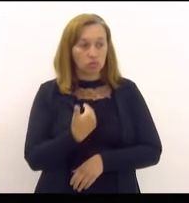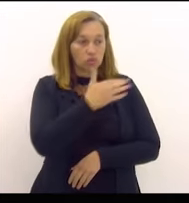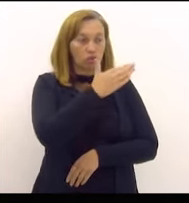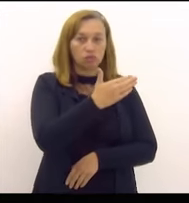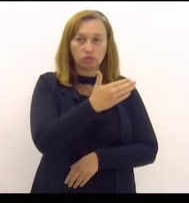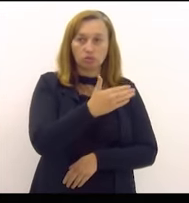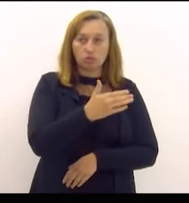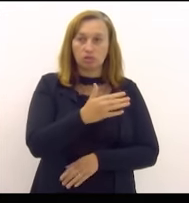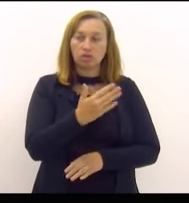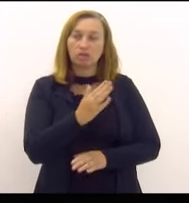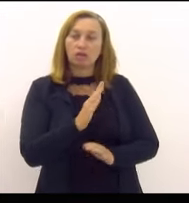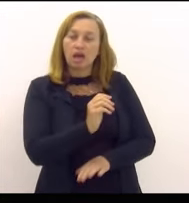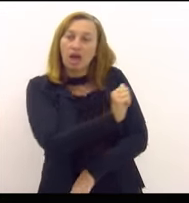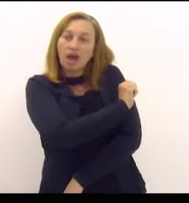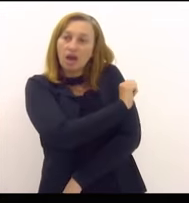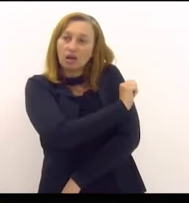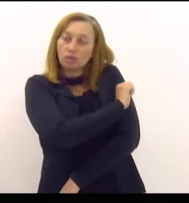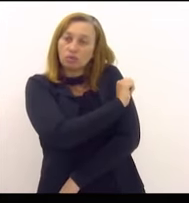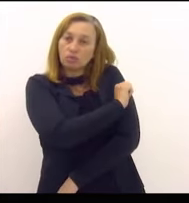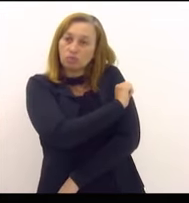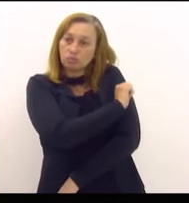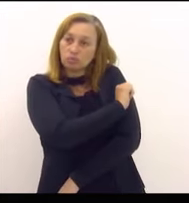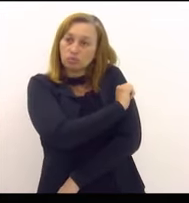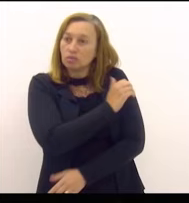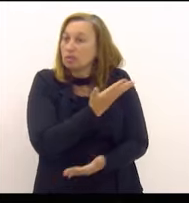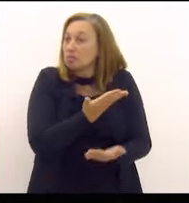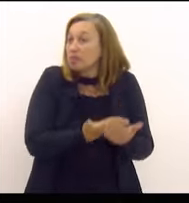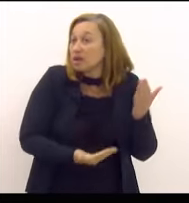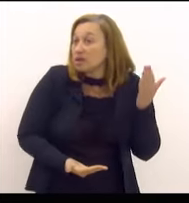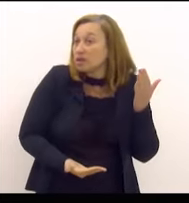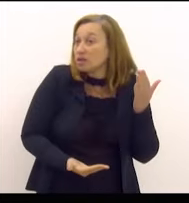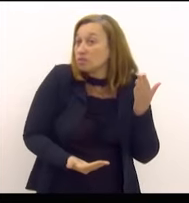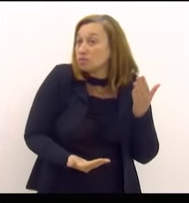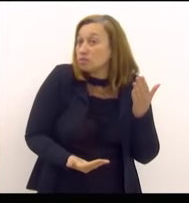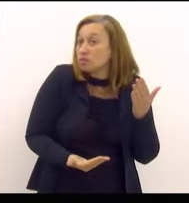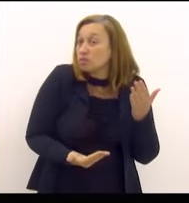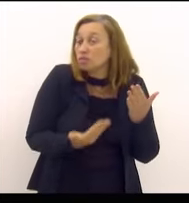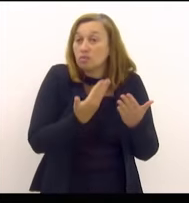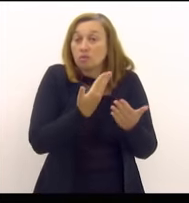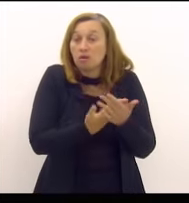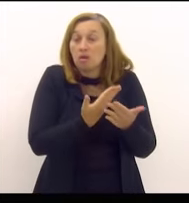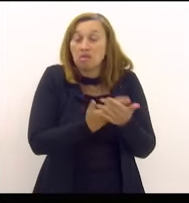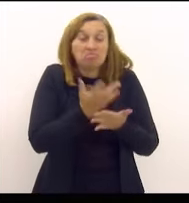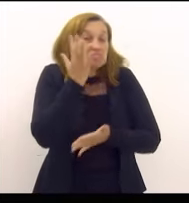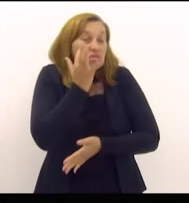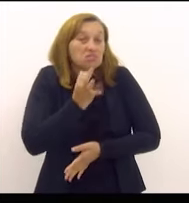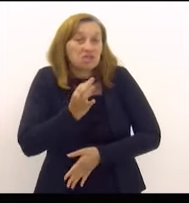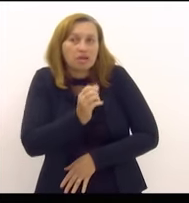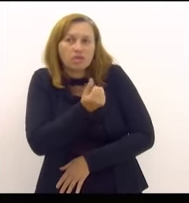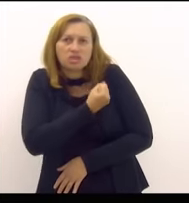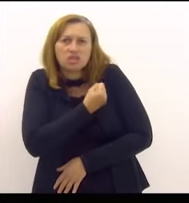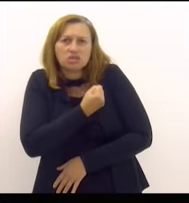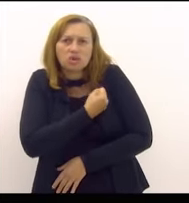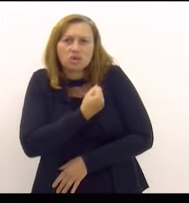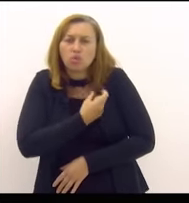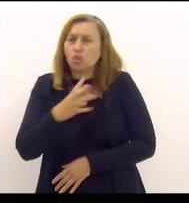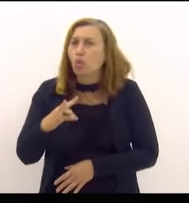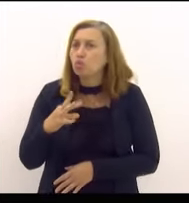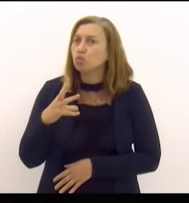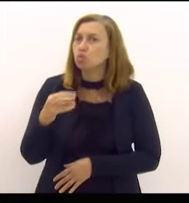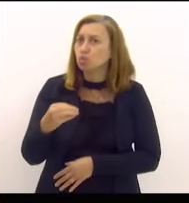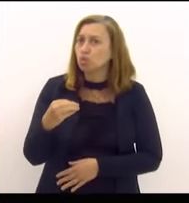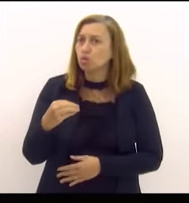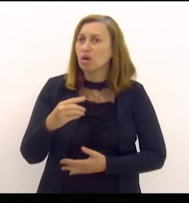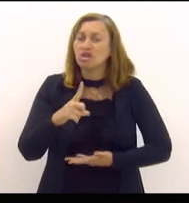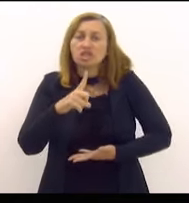estudantes com o semestre perdido, sem saber de suas notas. Em meio de tudo isso, a